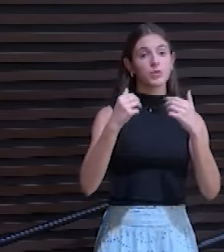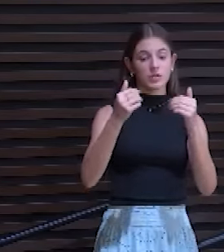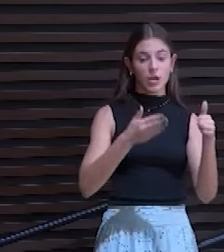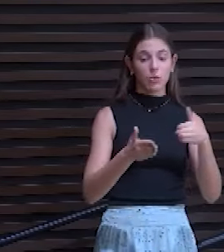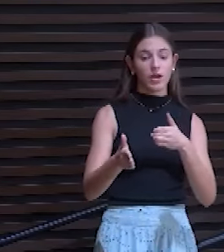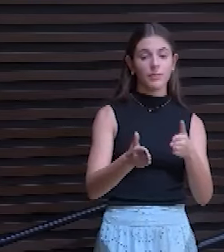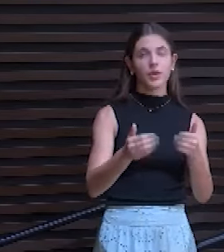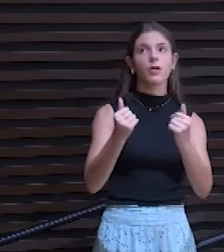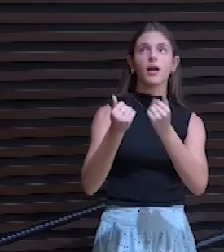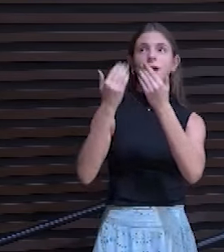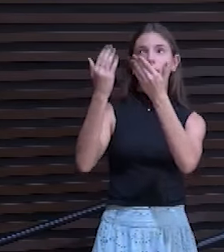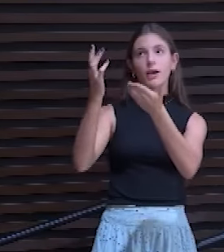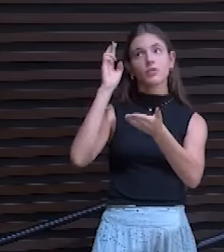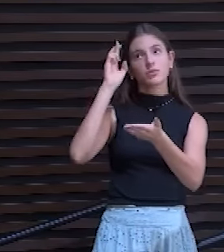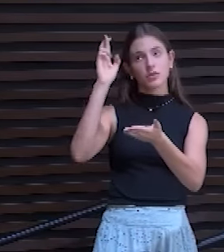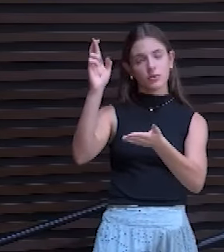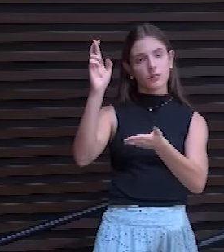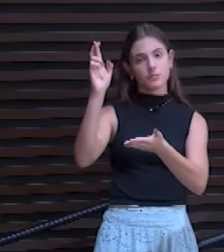acontecer.